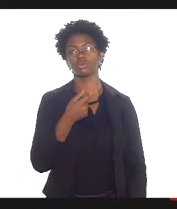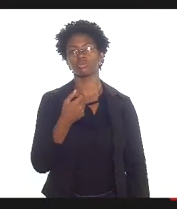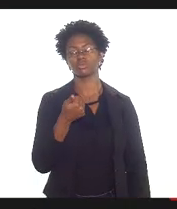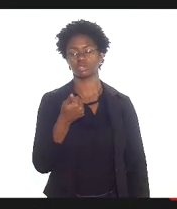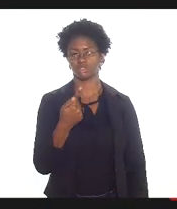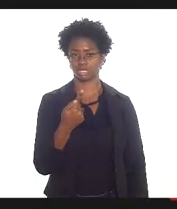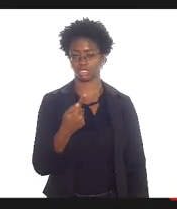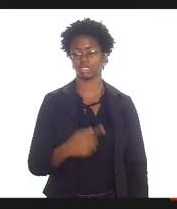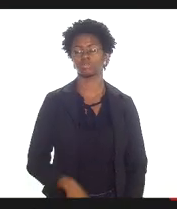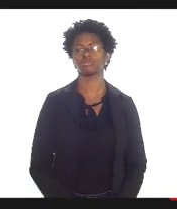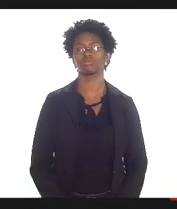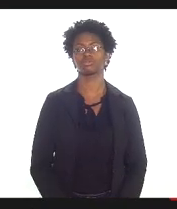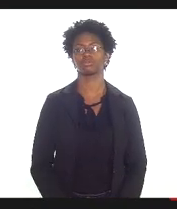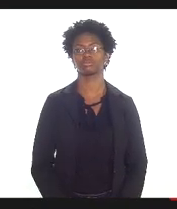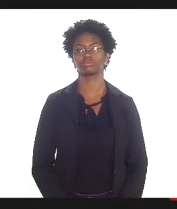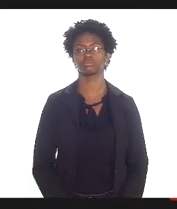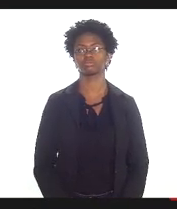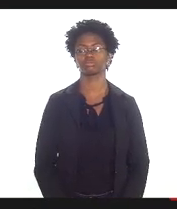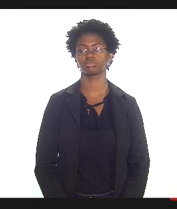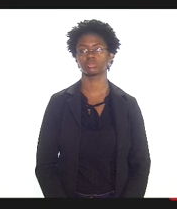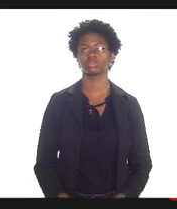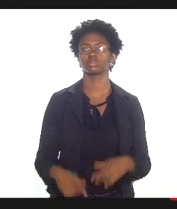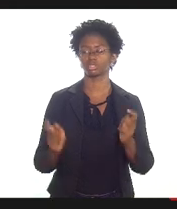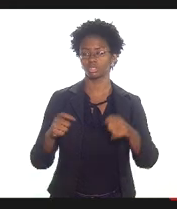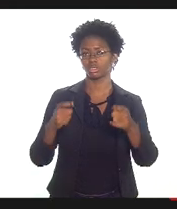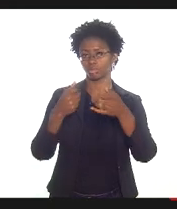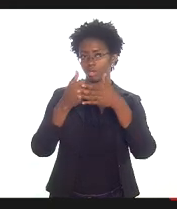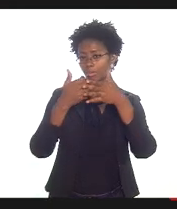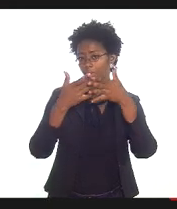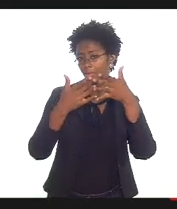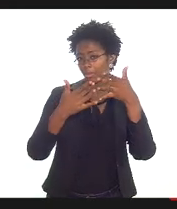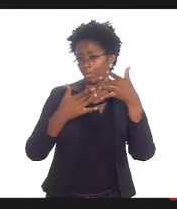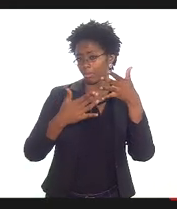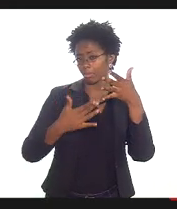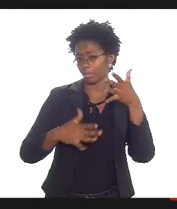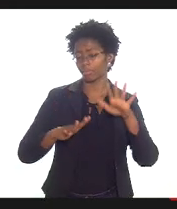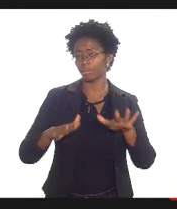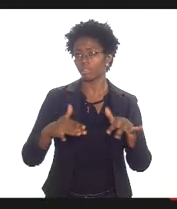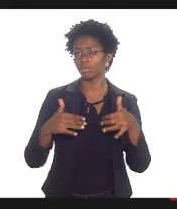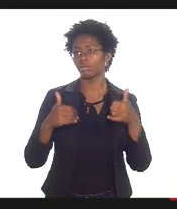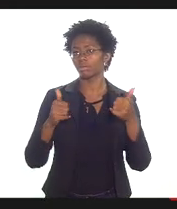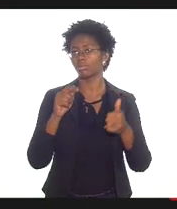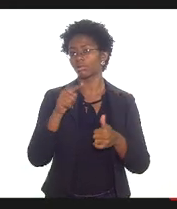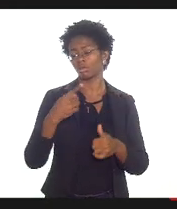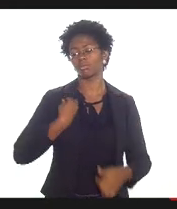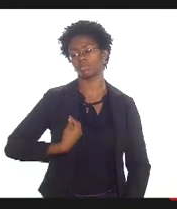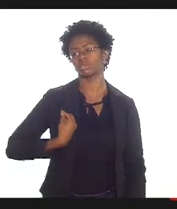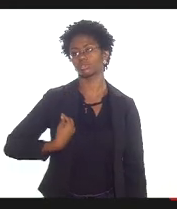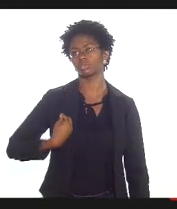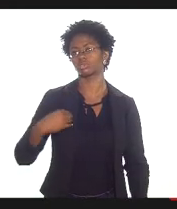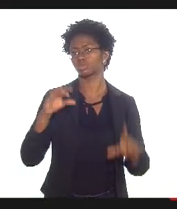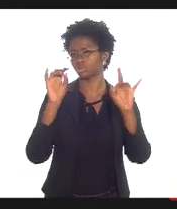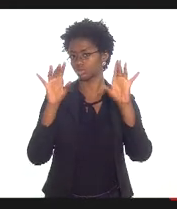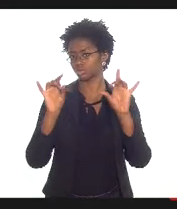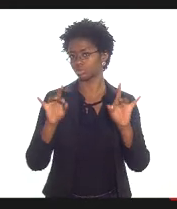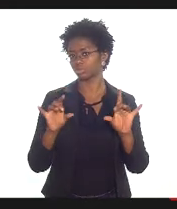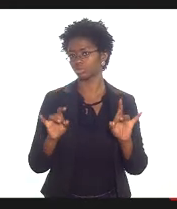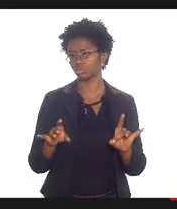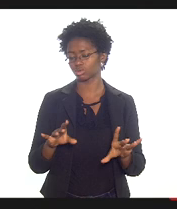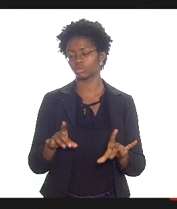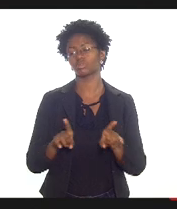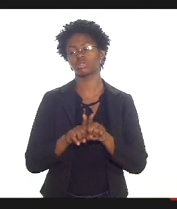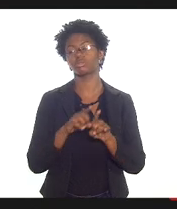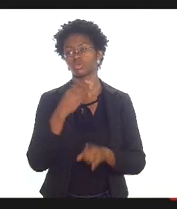certo? Que pode esmiuçar melhor a questão da participação especial e da sua fórmula de